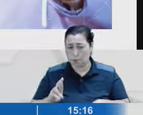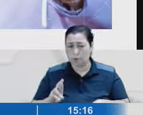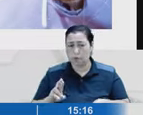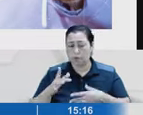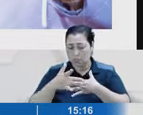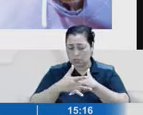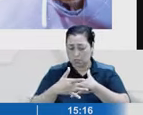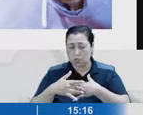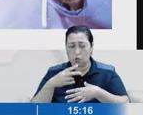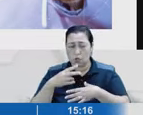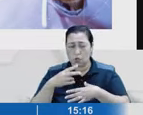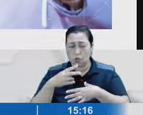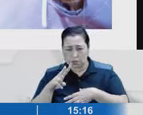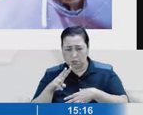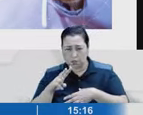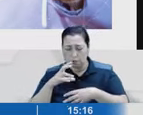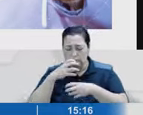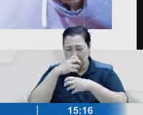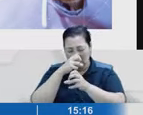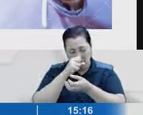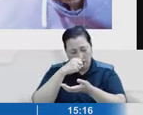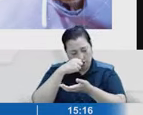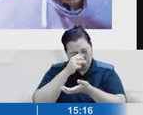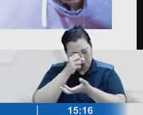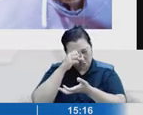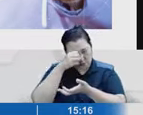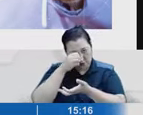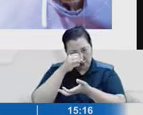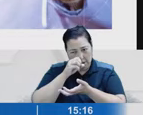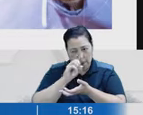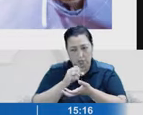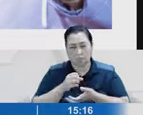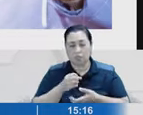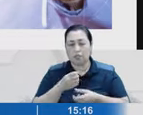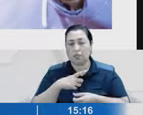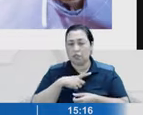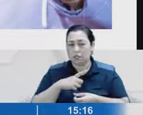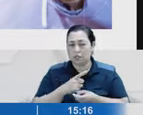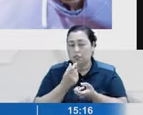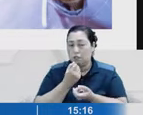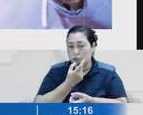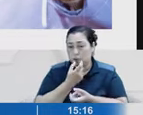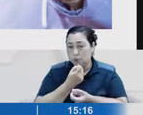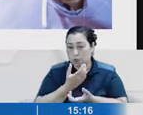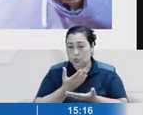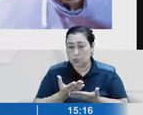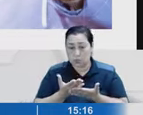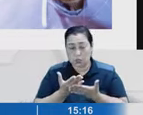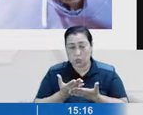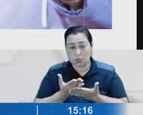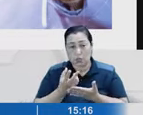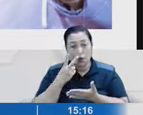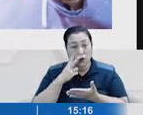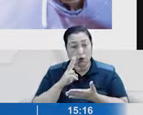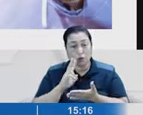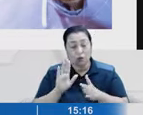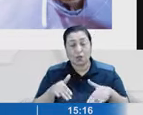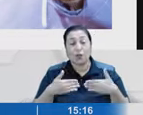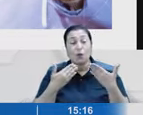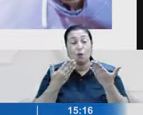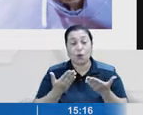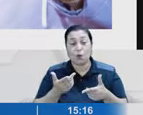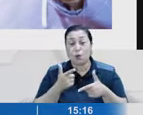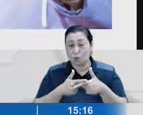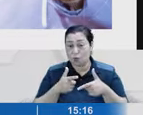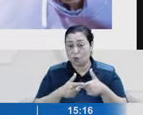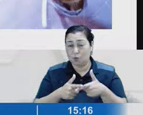Essa biópsia ela é analisada e existem medicamentos hoje que vão atuar diretamente para ver qual foi o problema daquela